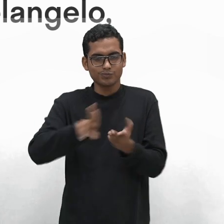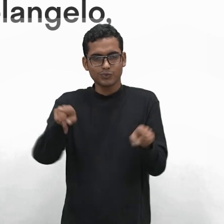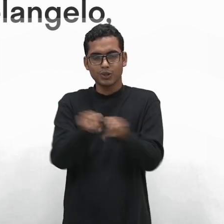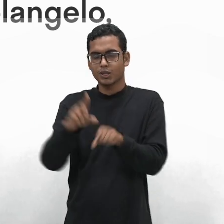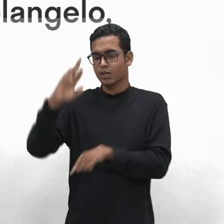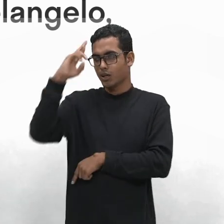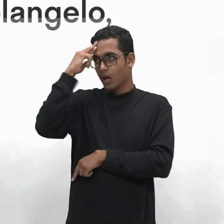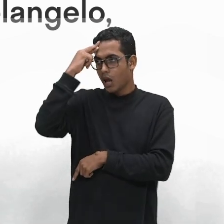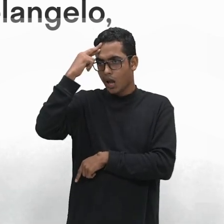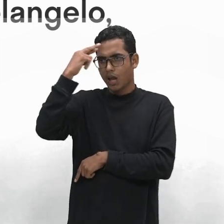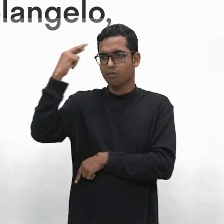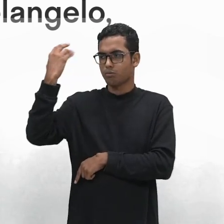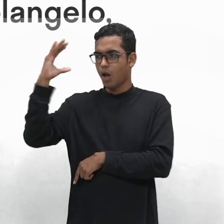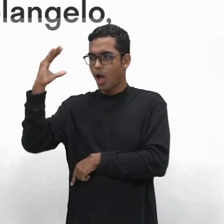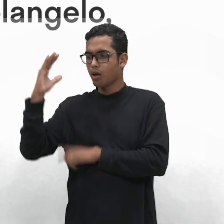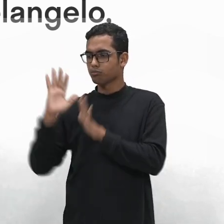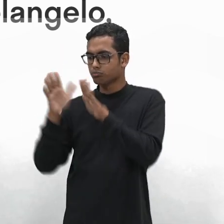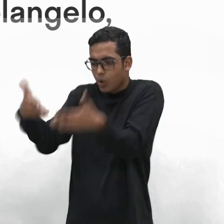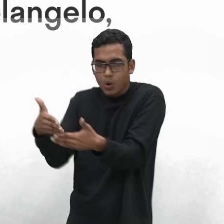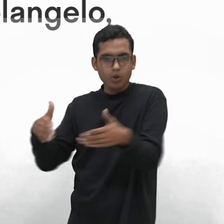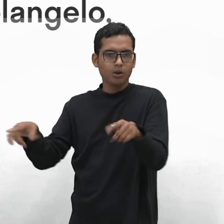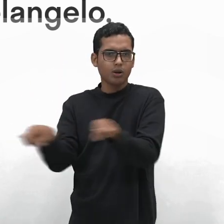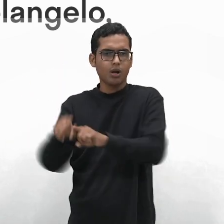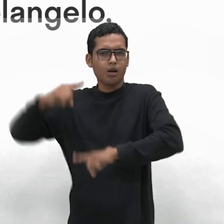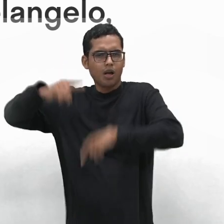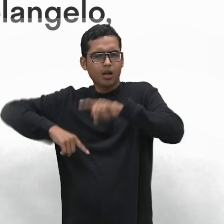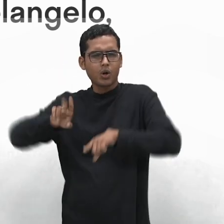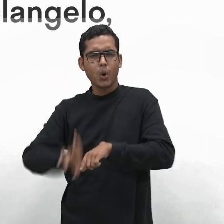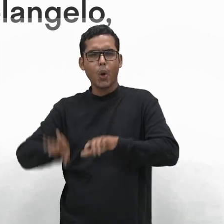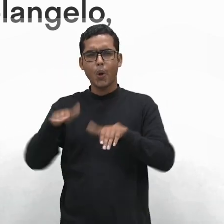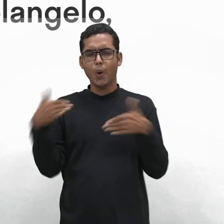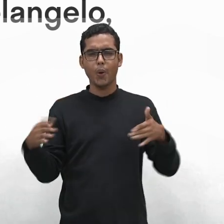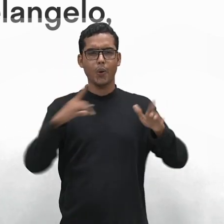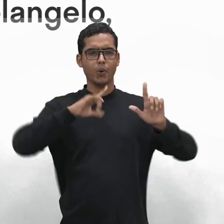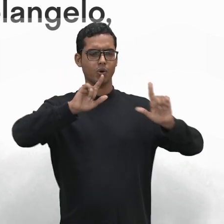razão e na ciência, os materiais que eles utilizavam,